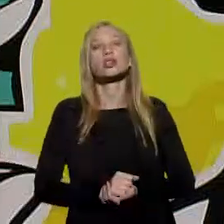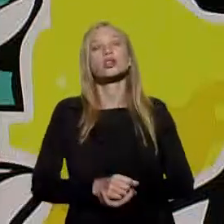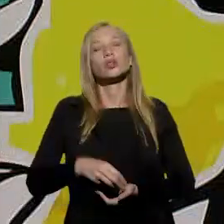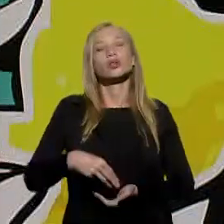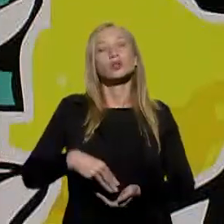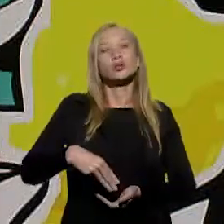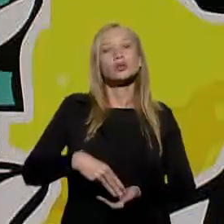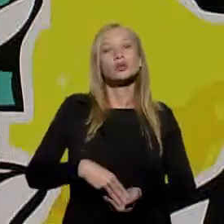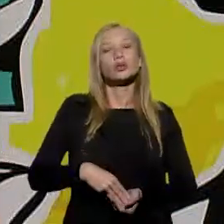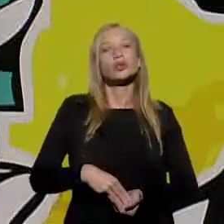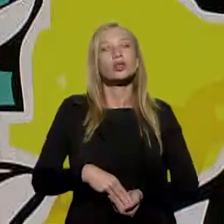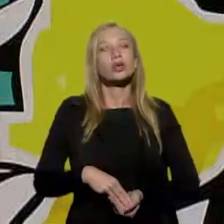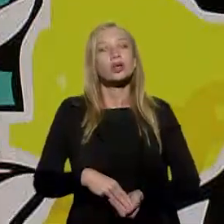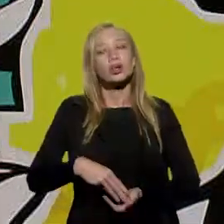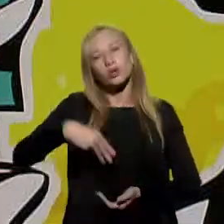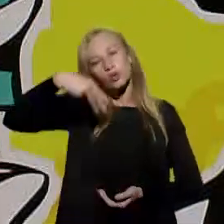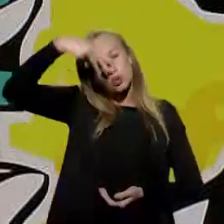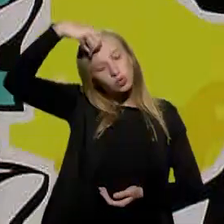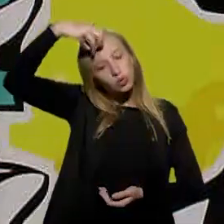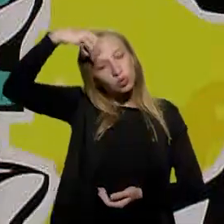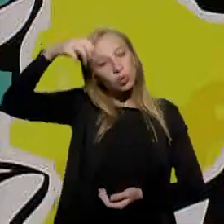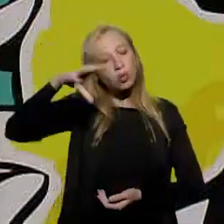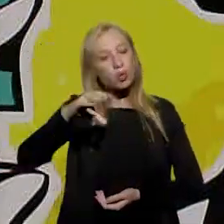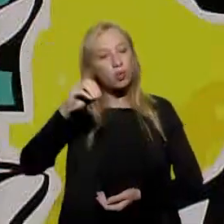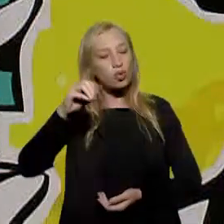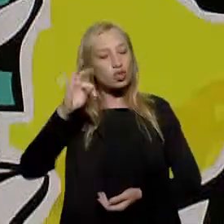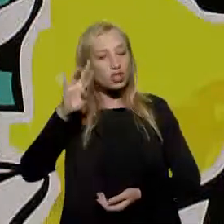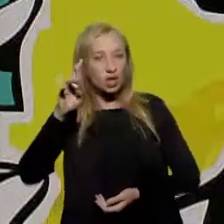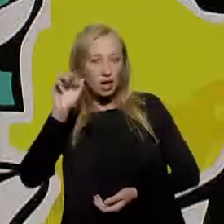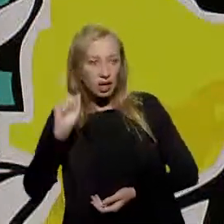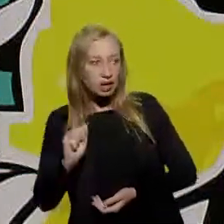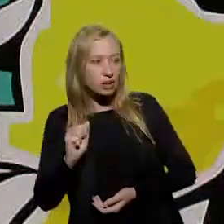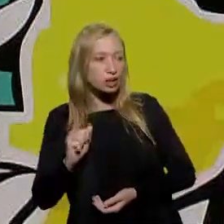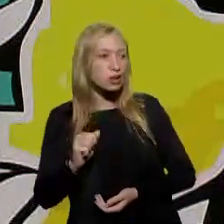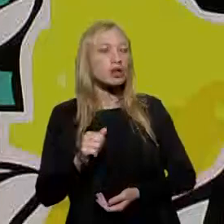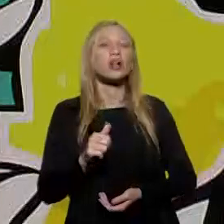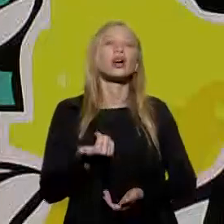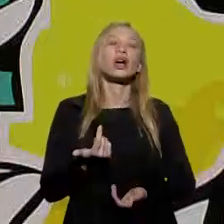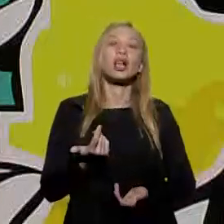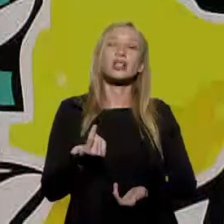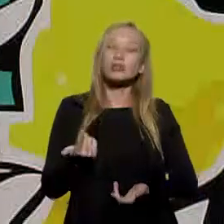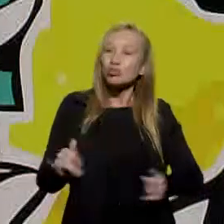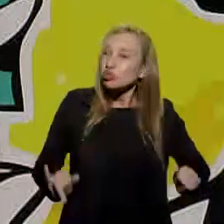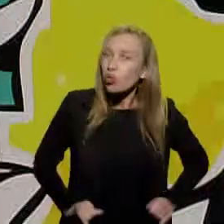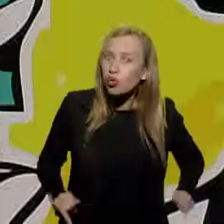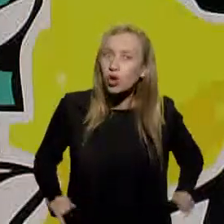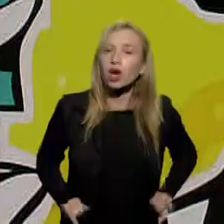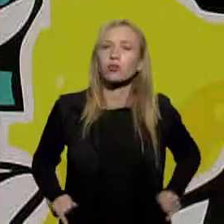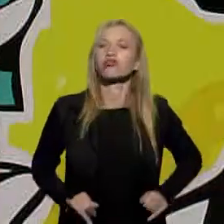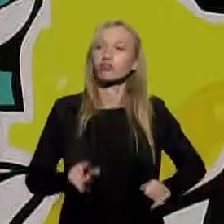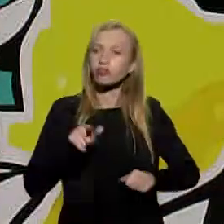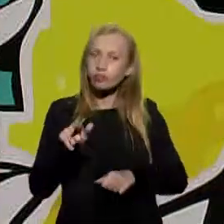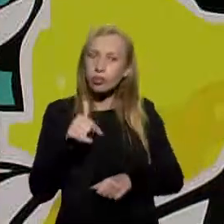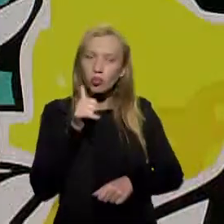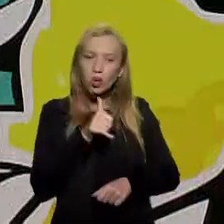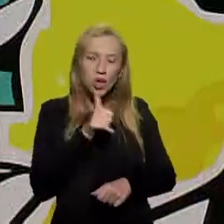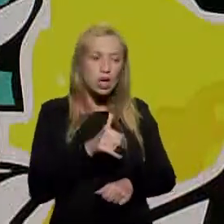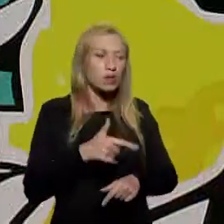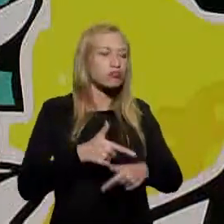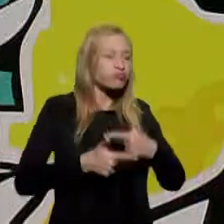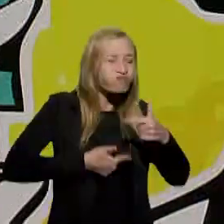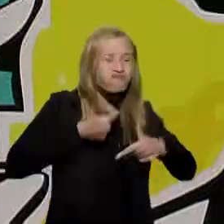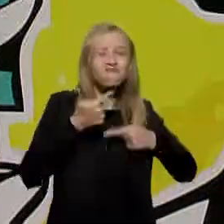portinari o pintor ela foi operário foi uma mulher que tem uma vida muito dura ela sofreu muito